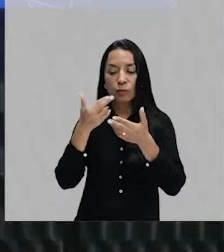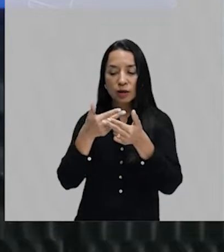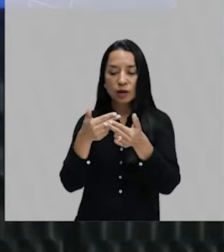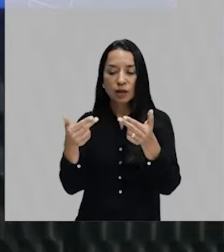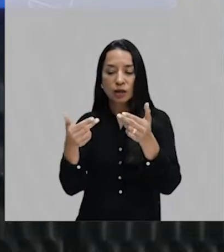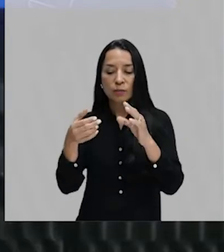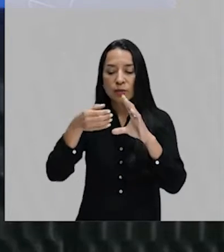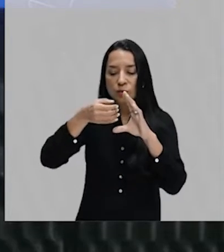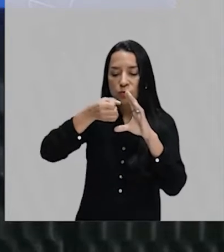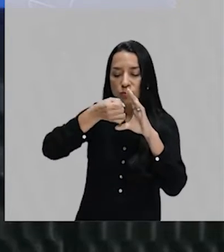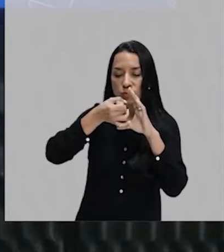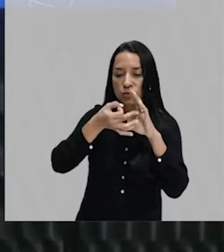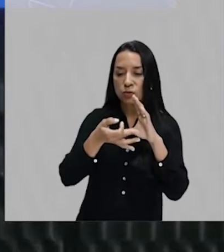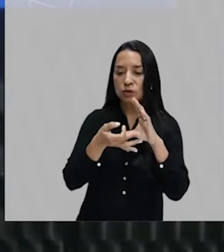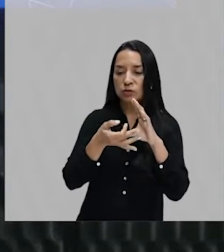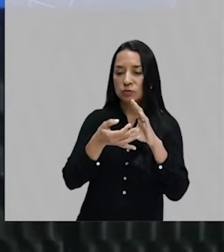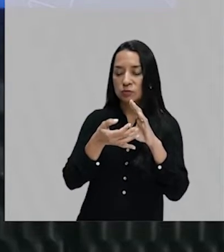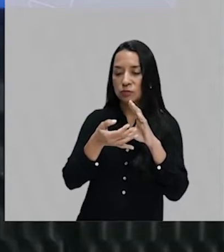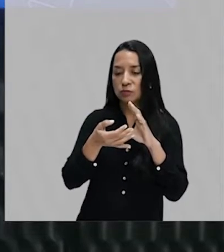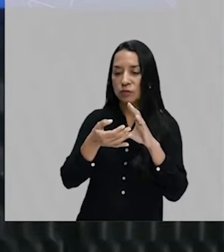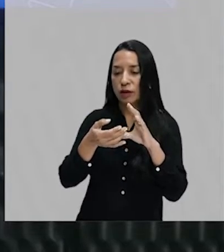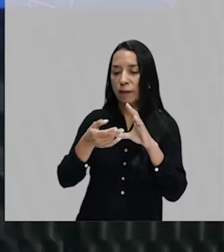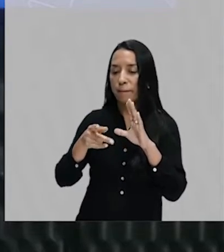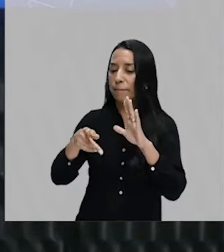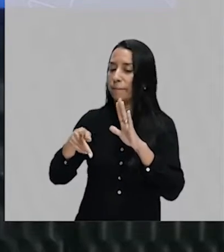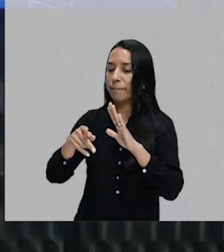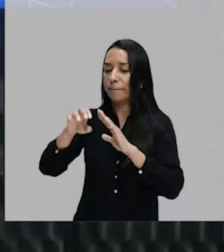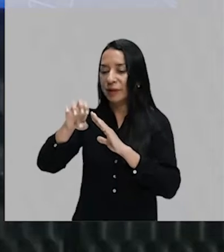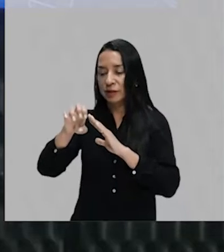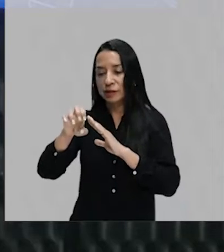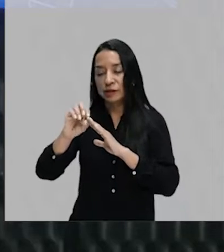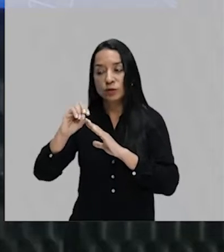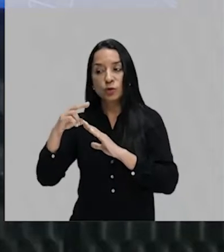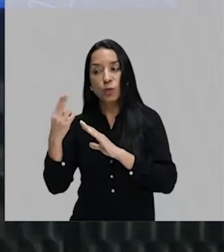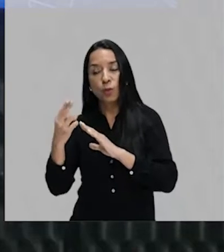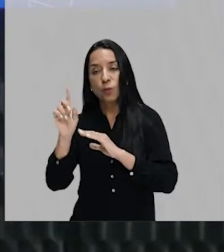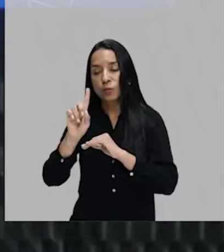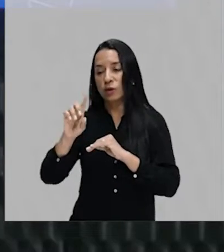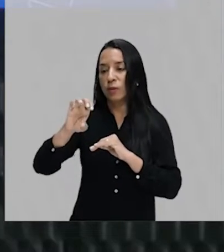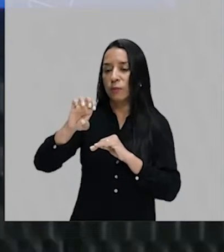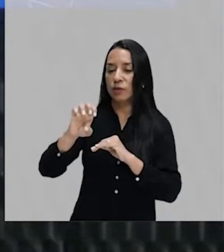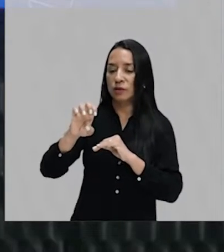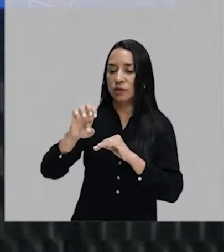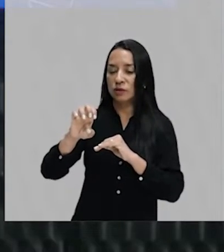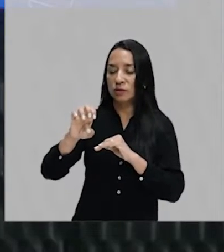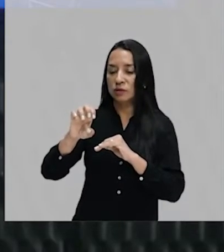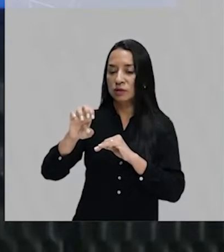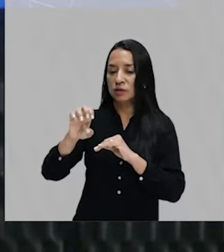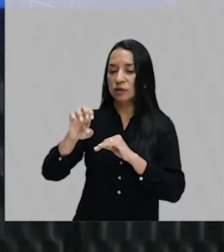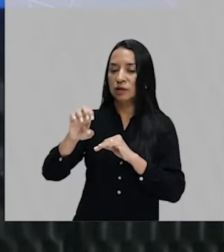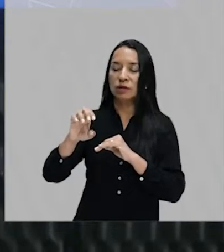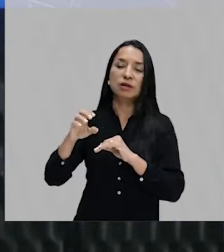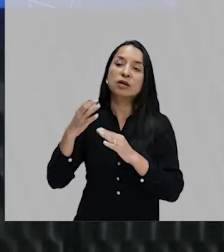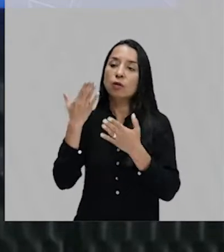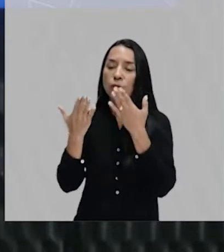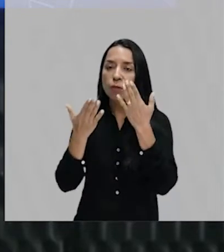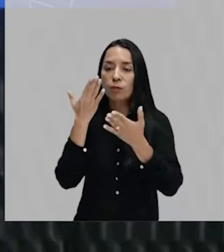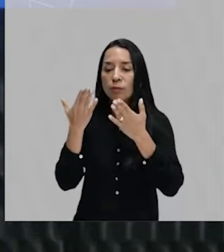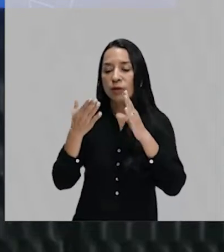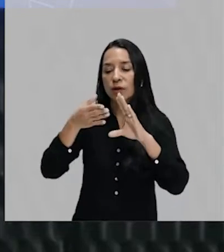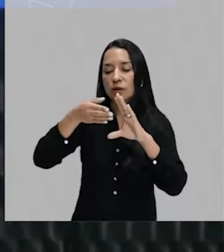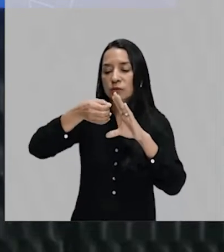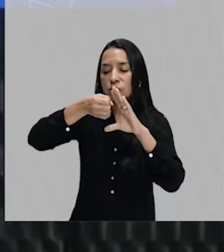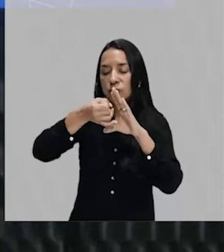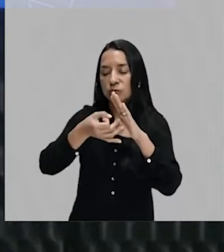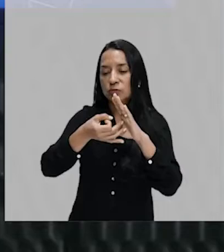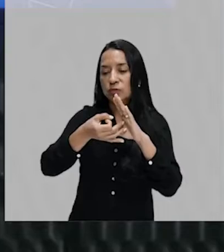pertence e não pertence todas as vezes que você estiver comparando com juntos está contido não